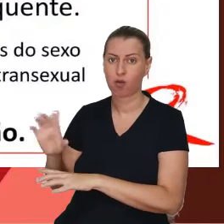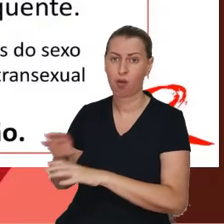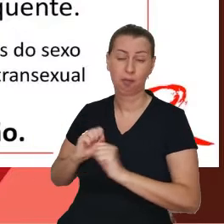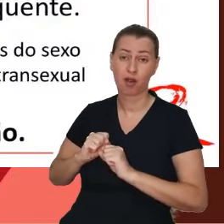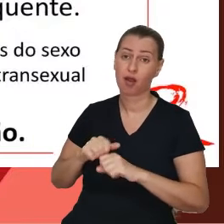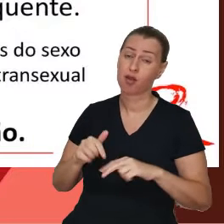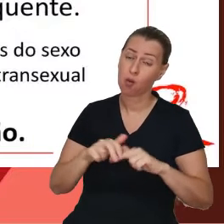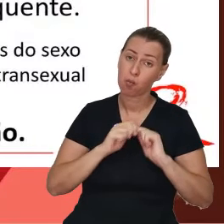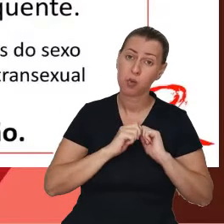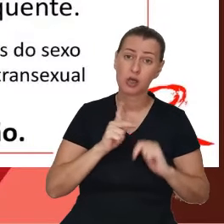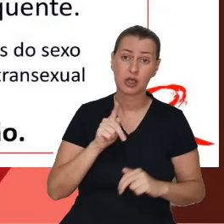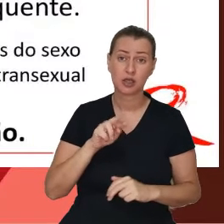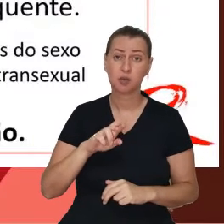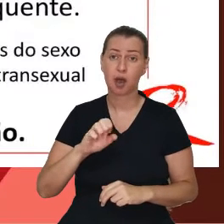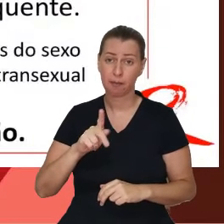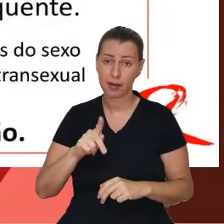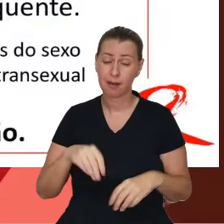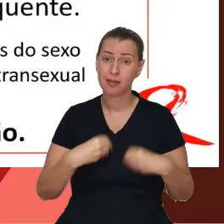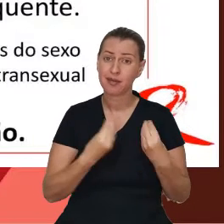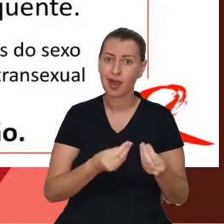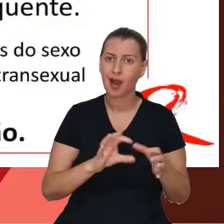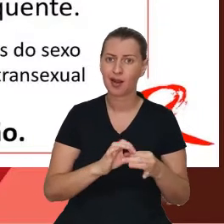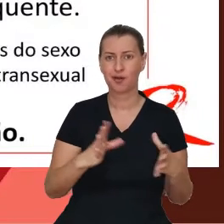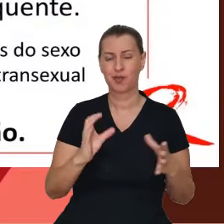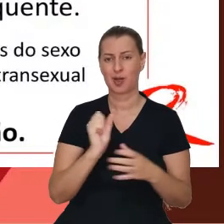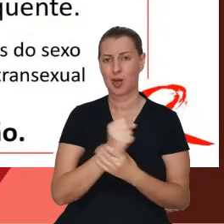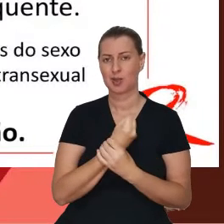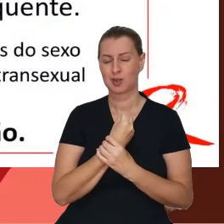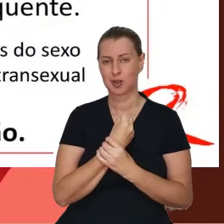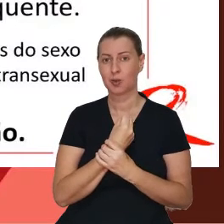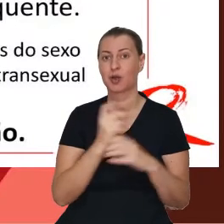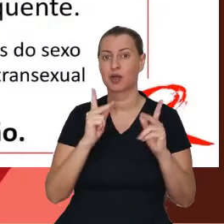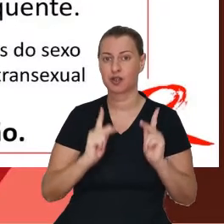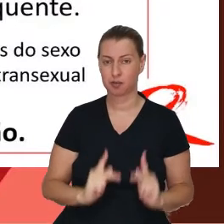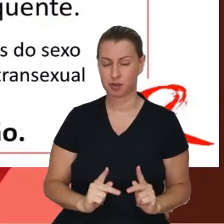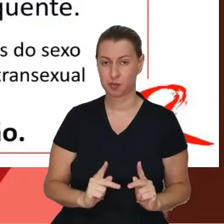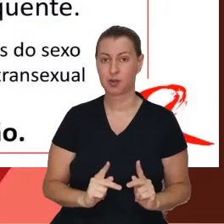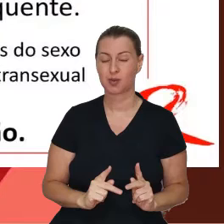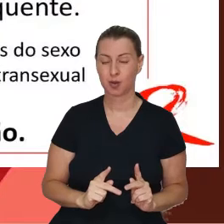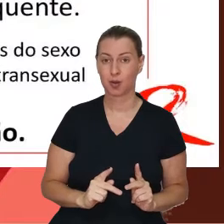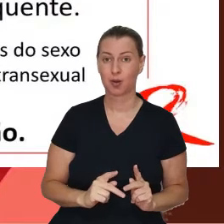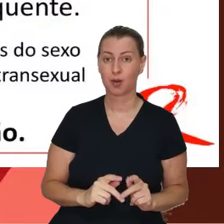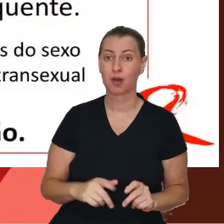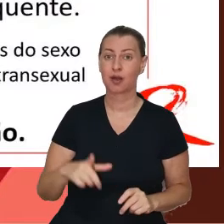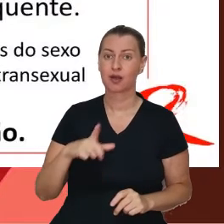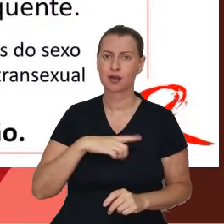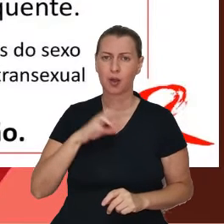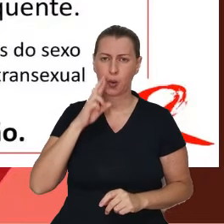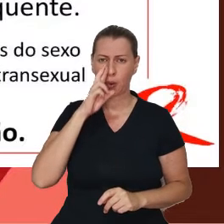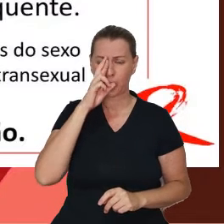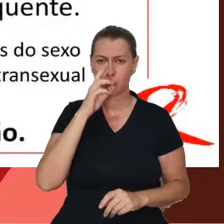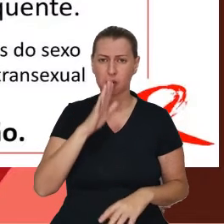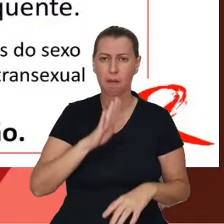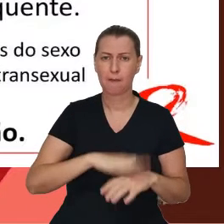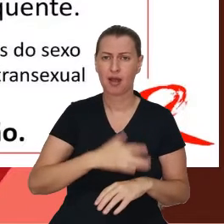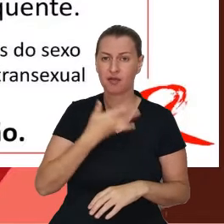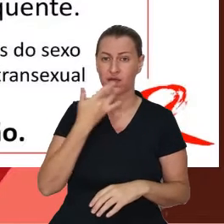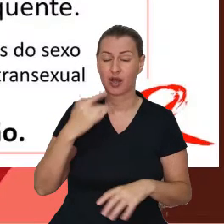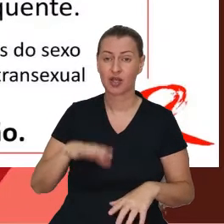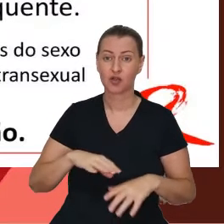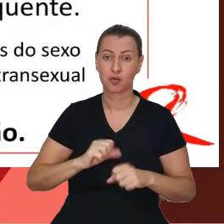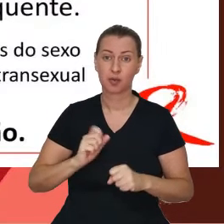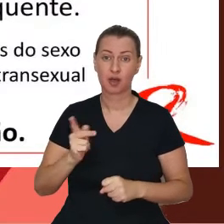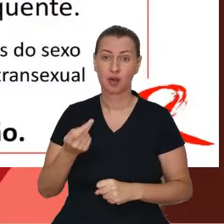PrEP traz mais liberdade, né, mais segurança para as pessoas que têm esse risco mais frequente de vir a se